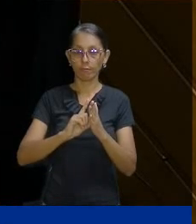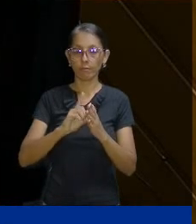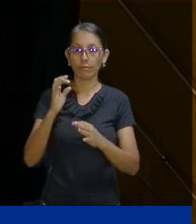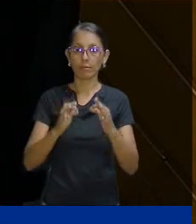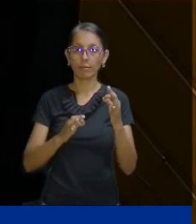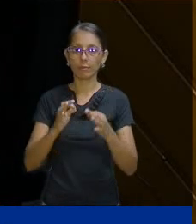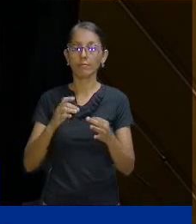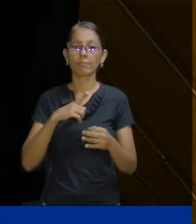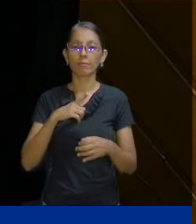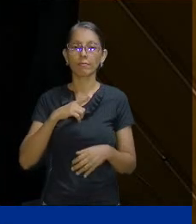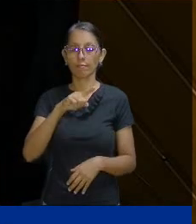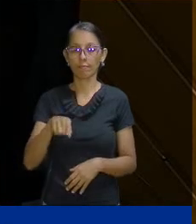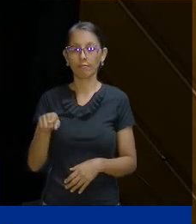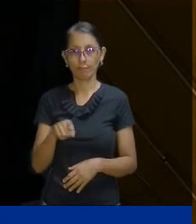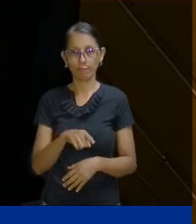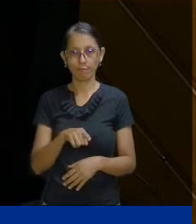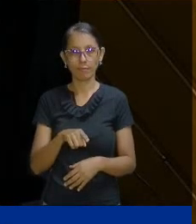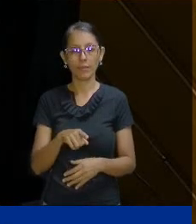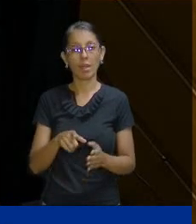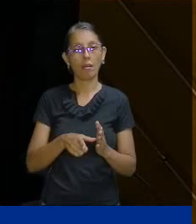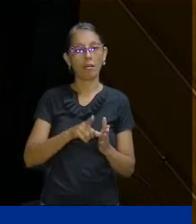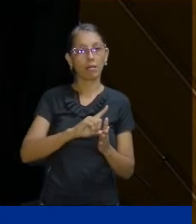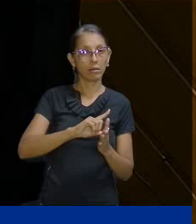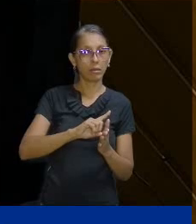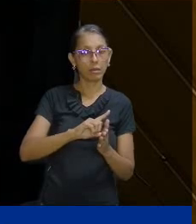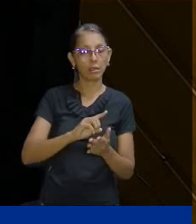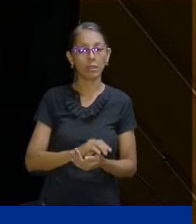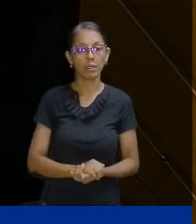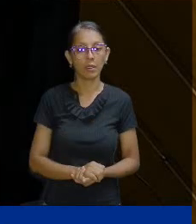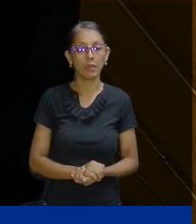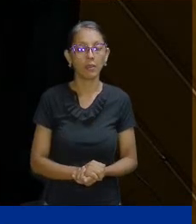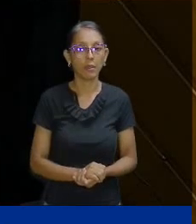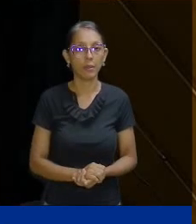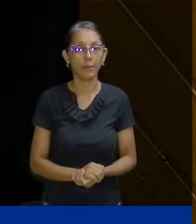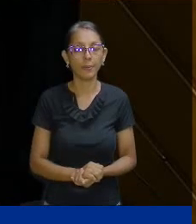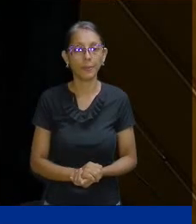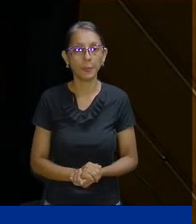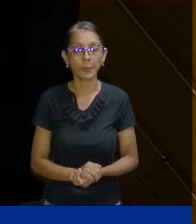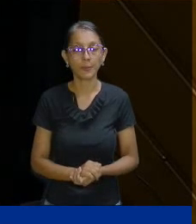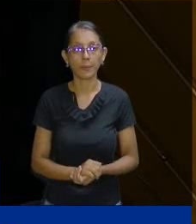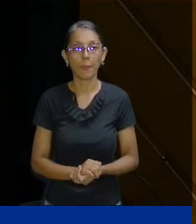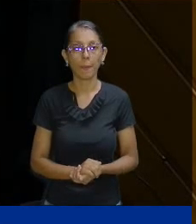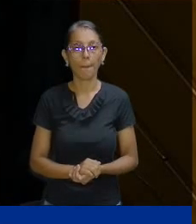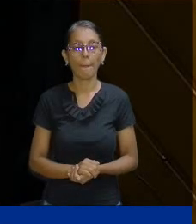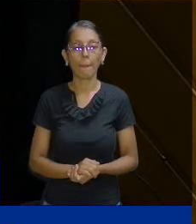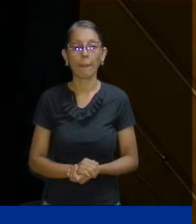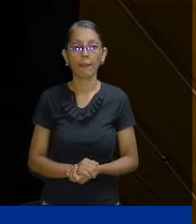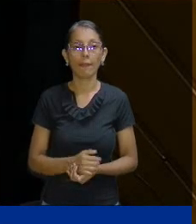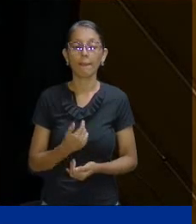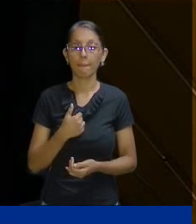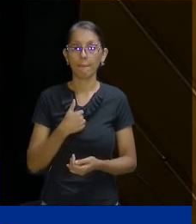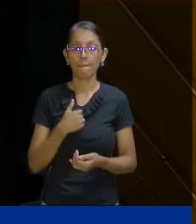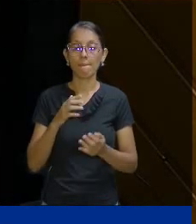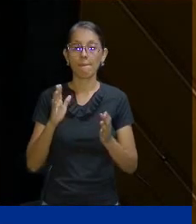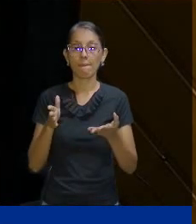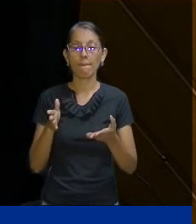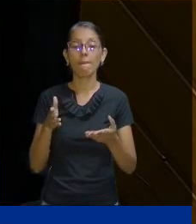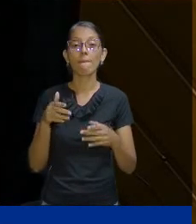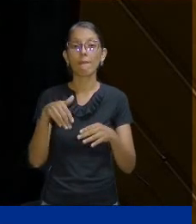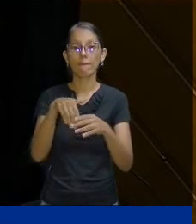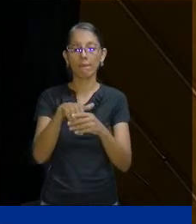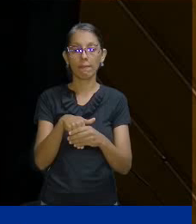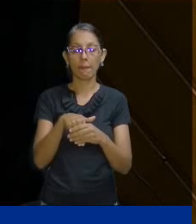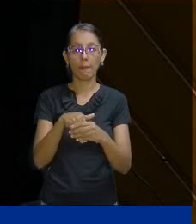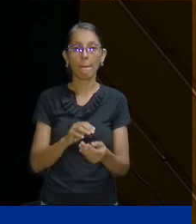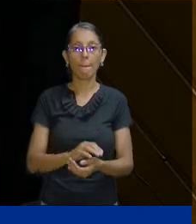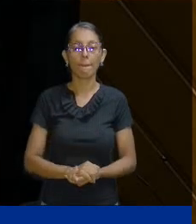das juízas originárias, como há pouco havia dito, eu proferi voto pela improcedência